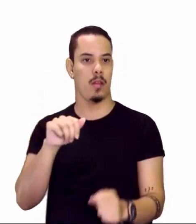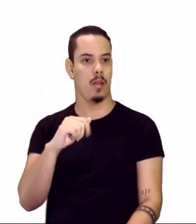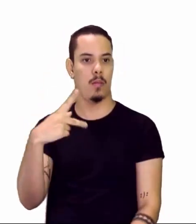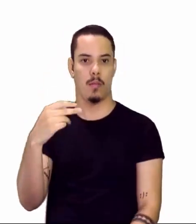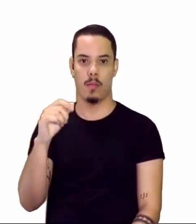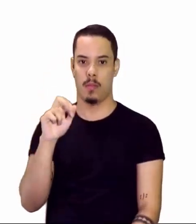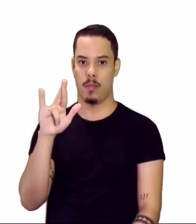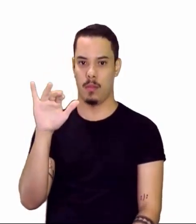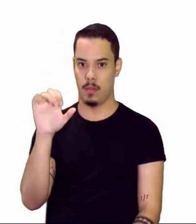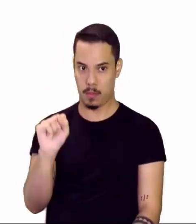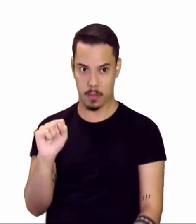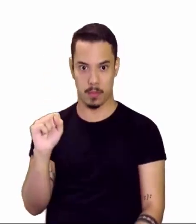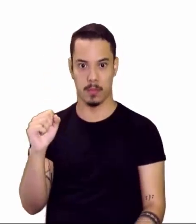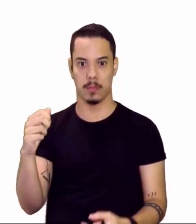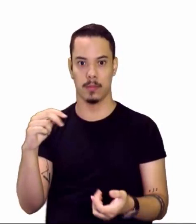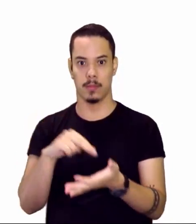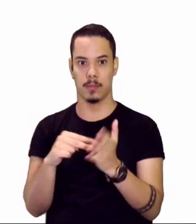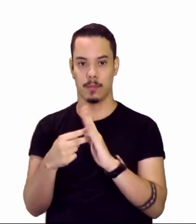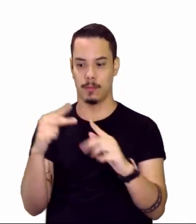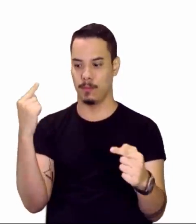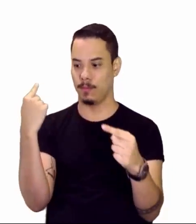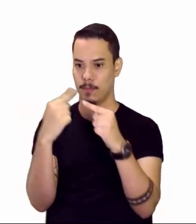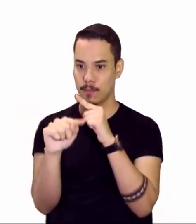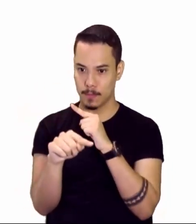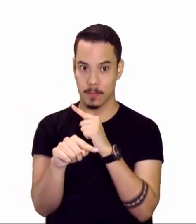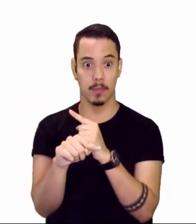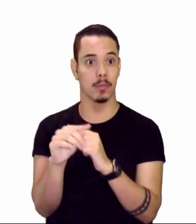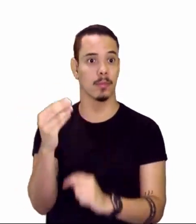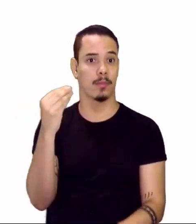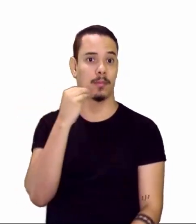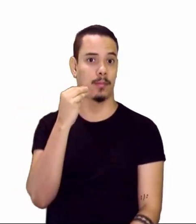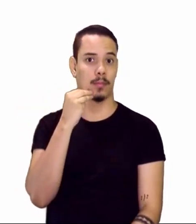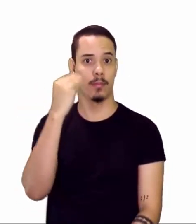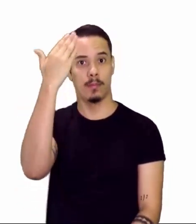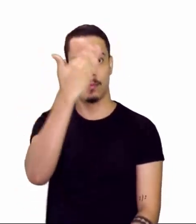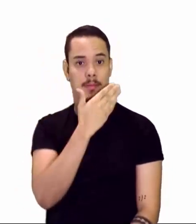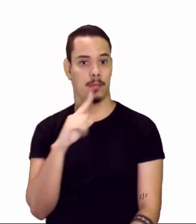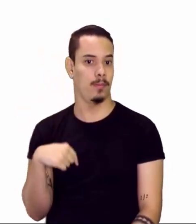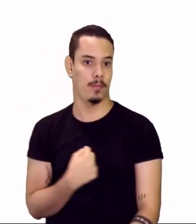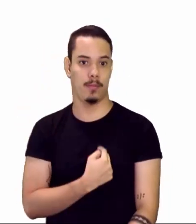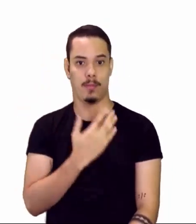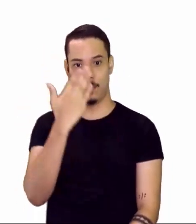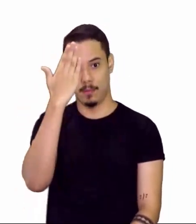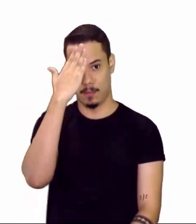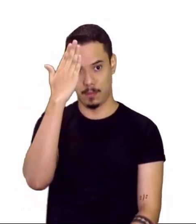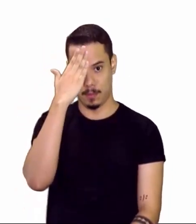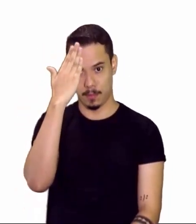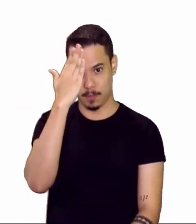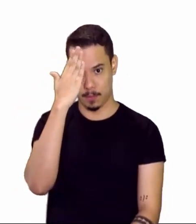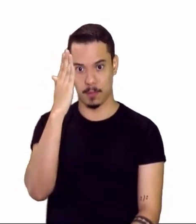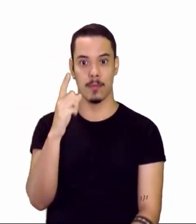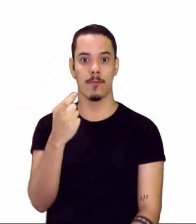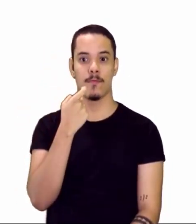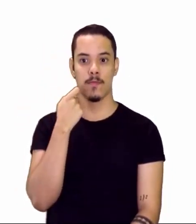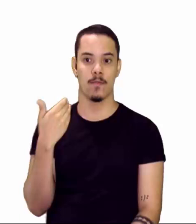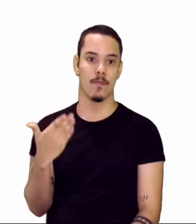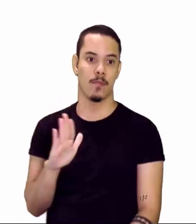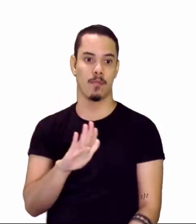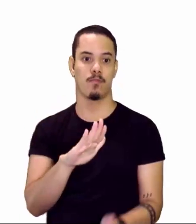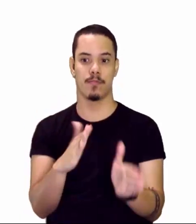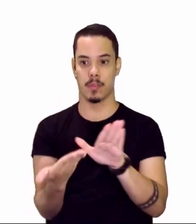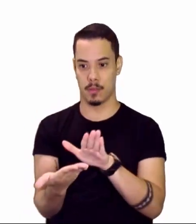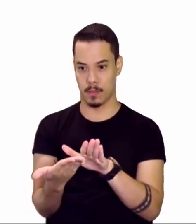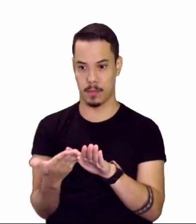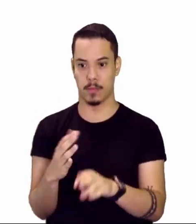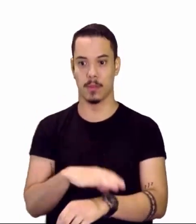apolares, o que caracteriza, olha só, a evidência de morte dos peixes. E assim dá para